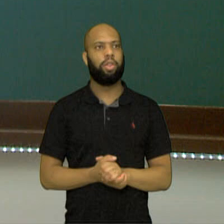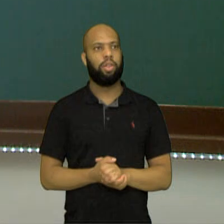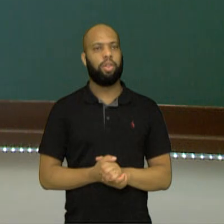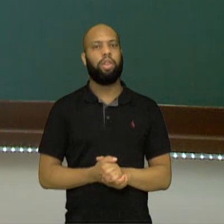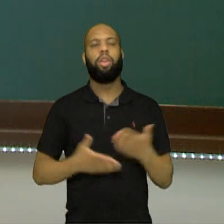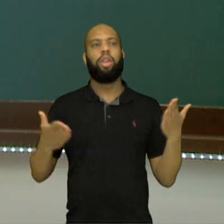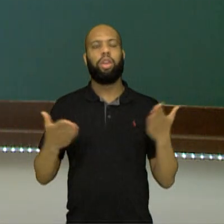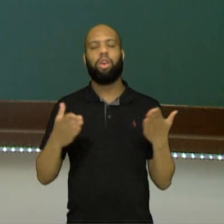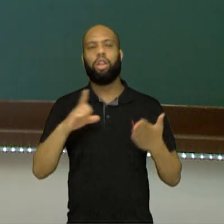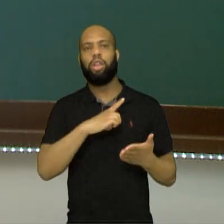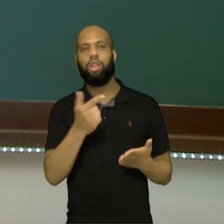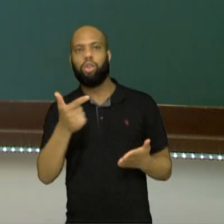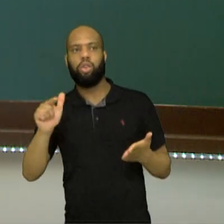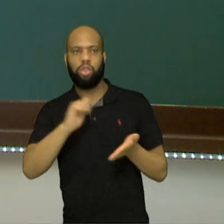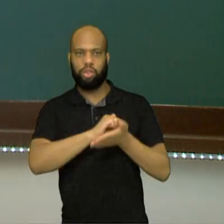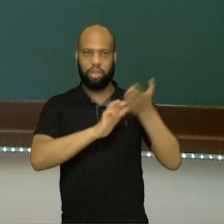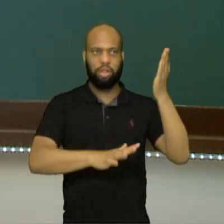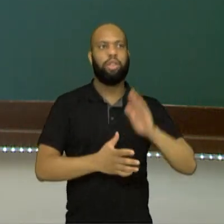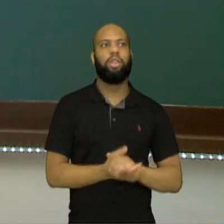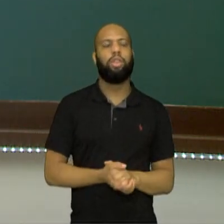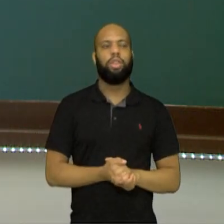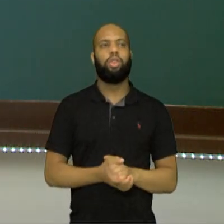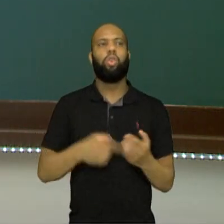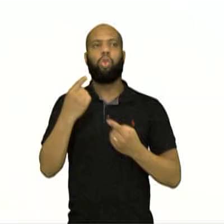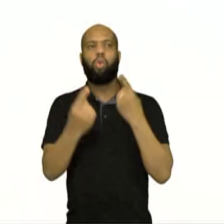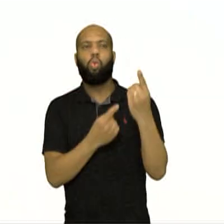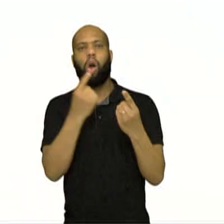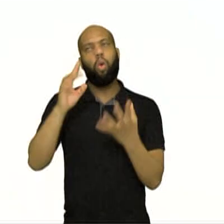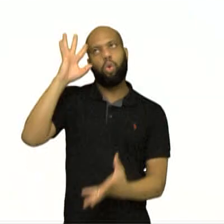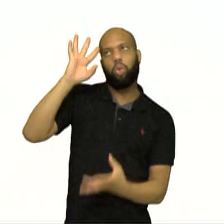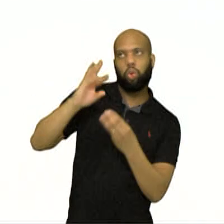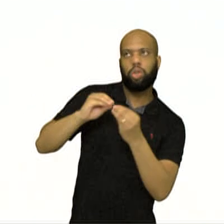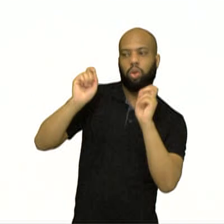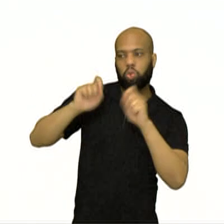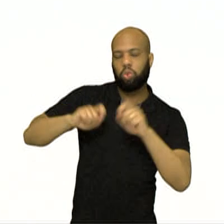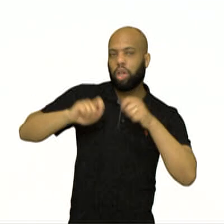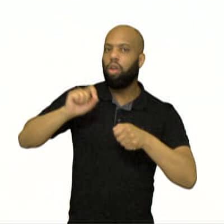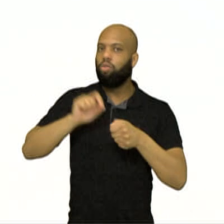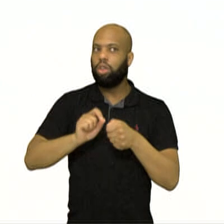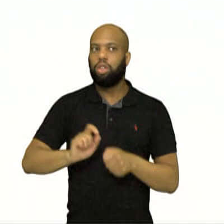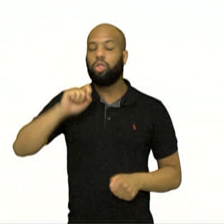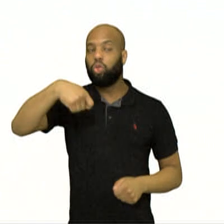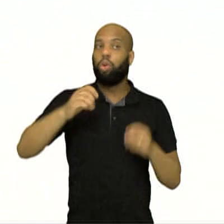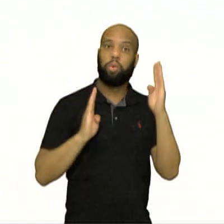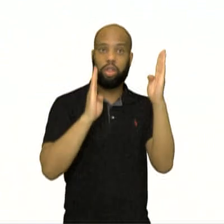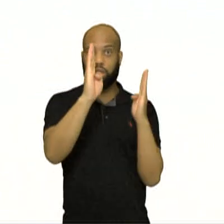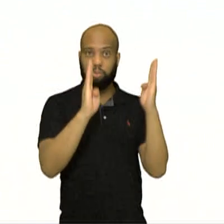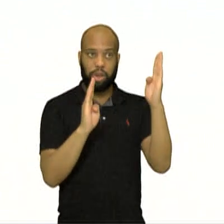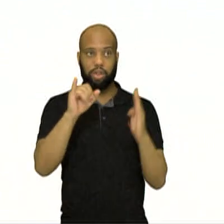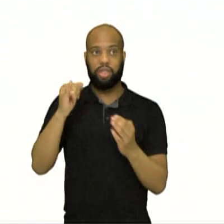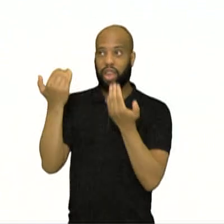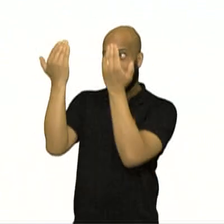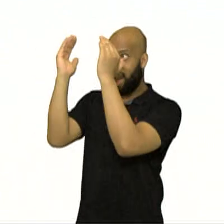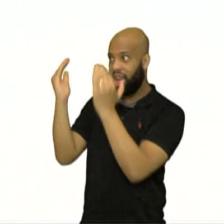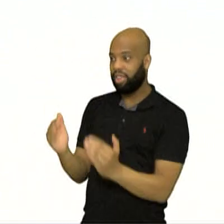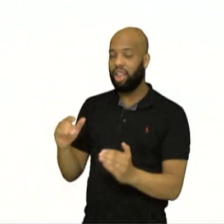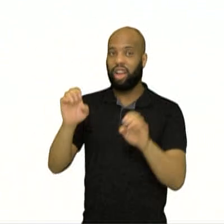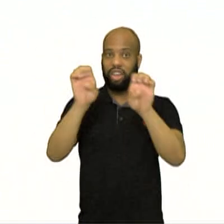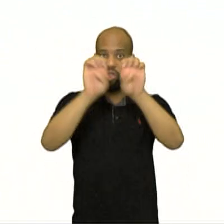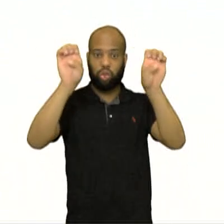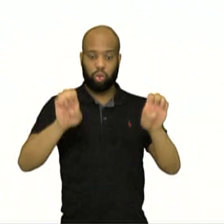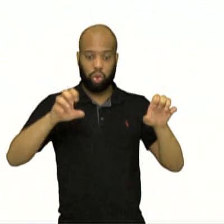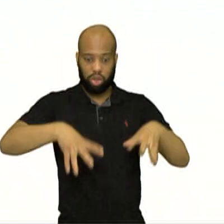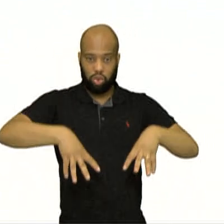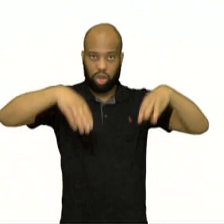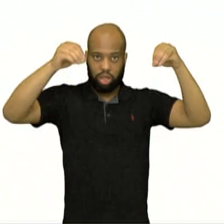então a gente vai para uma atividade aqui, pessoal. Quais conclusões podemos ter sobre este período ao analisar as estruturas dos